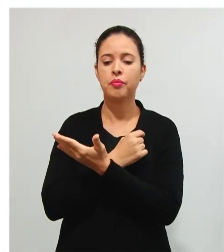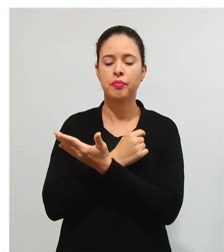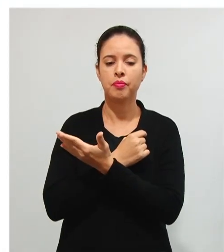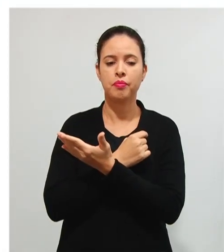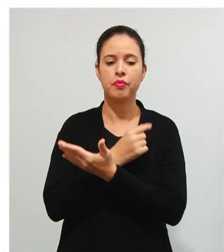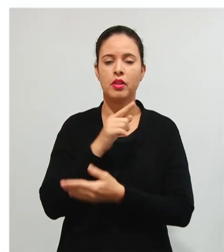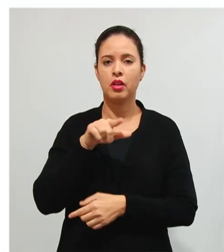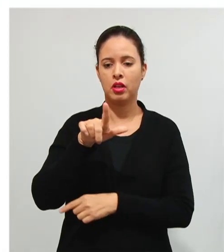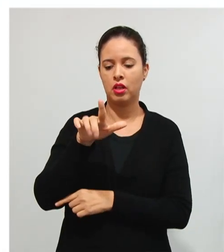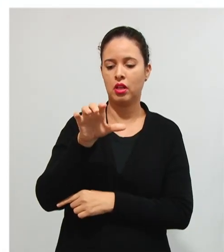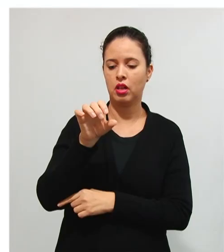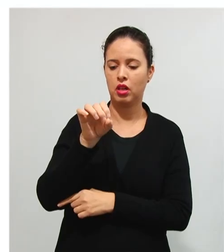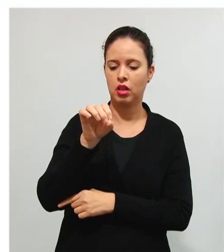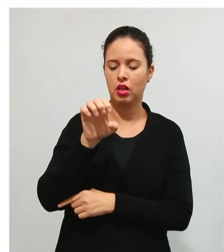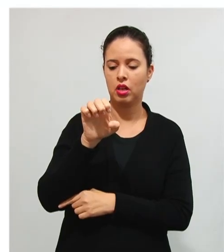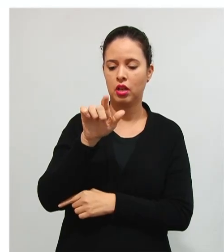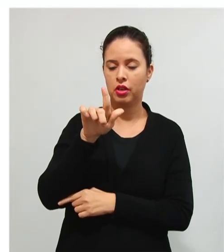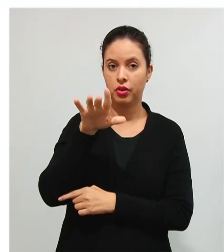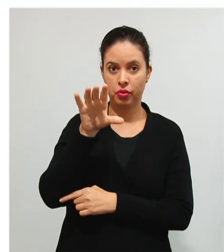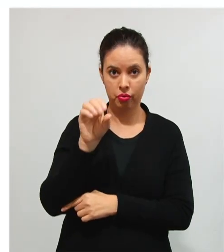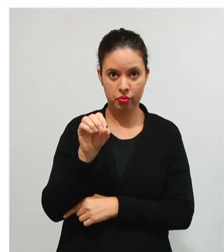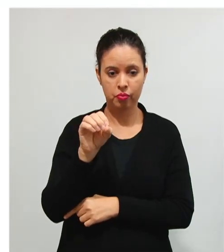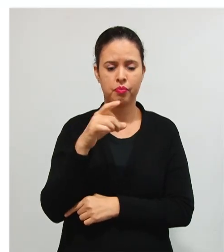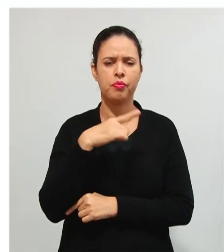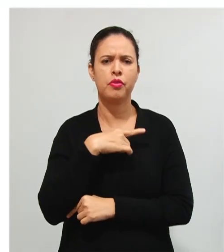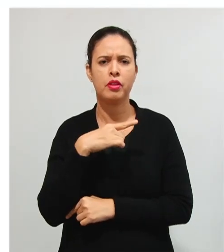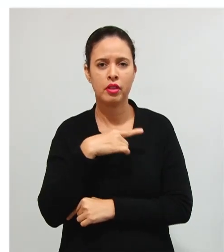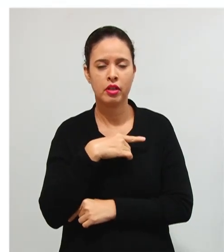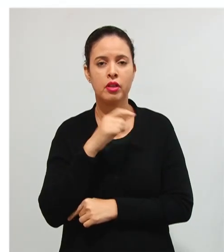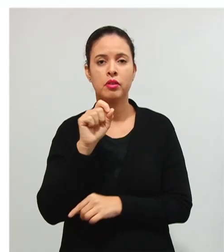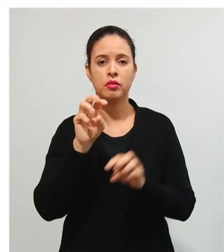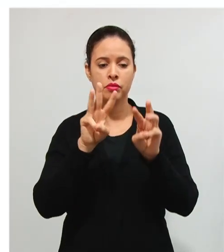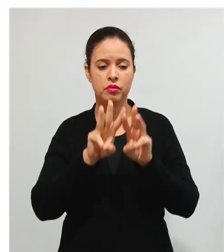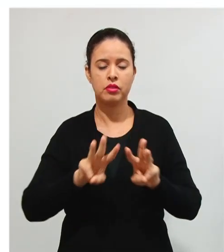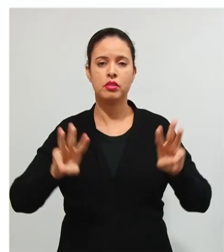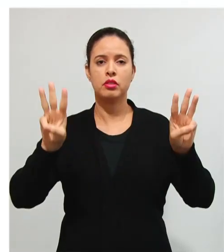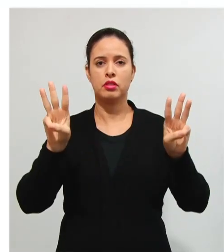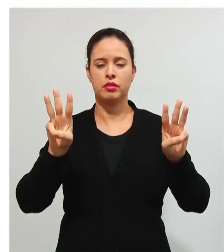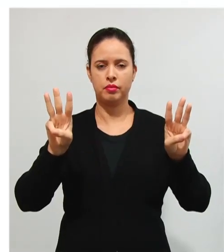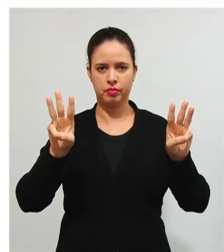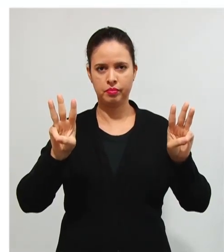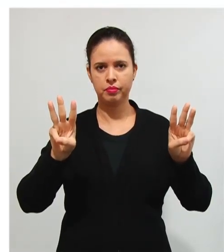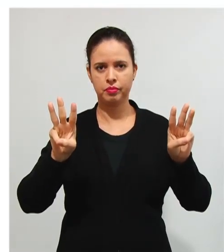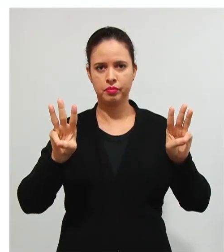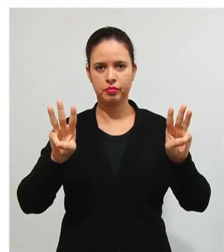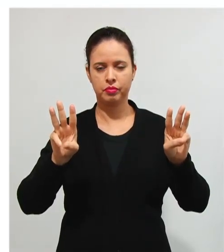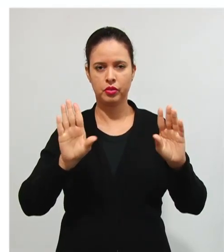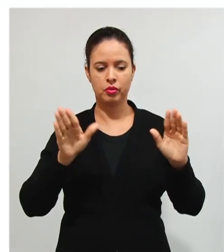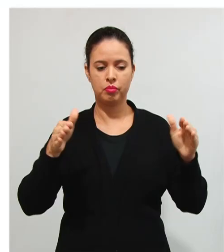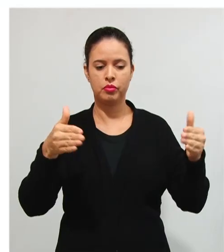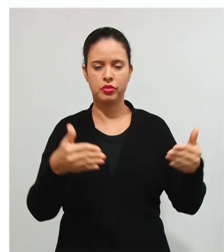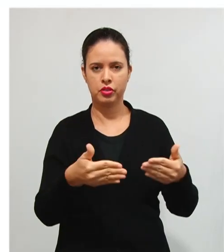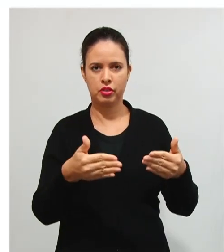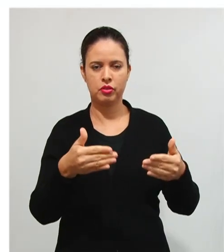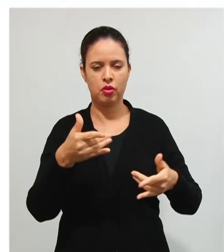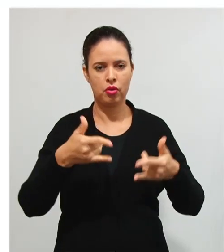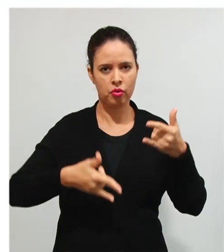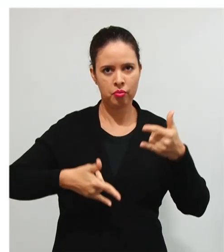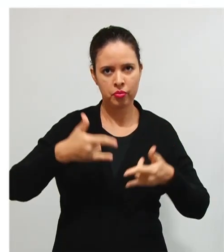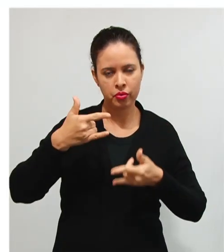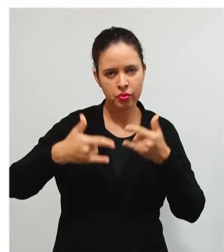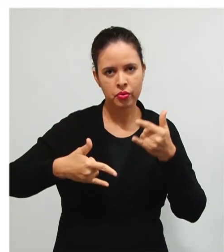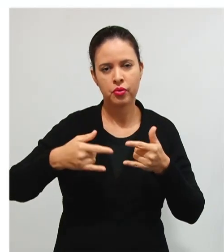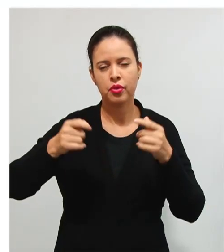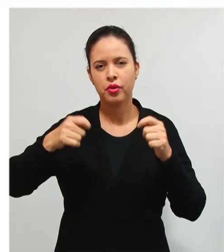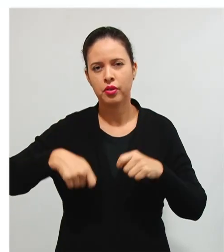comercial, é a Lego. A Lego possui uma plataforma de objetos robóticos que podem